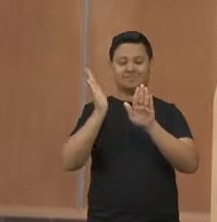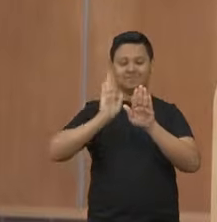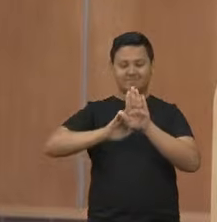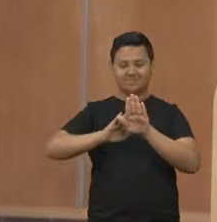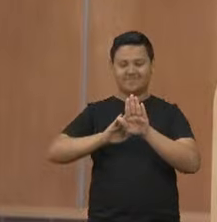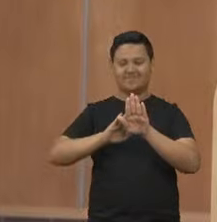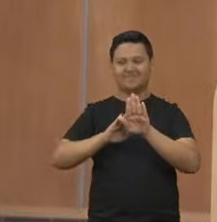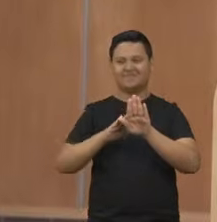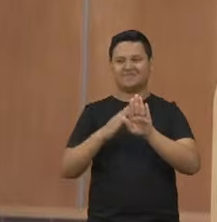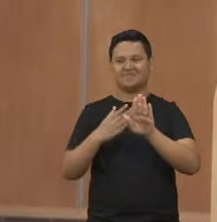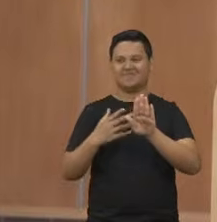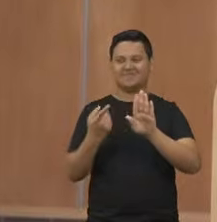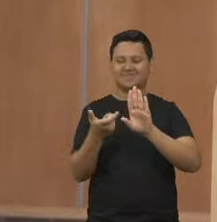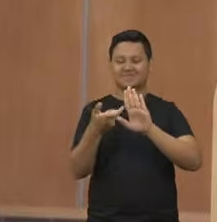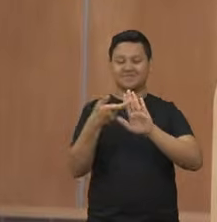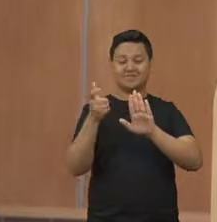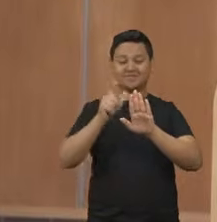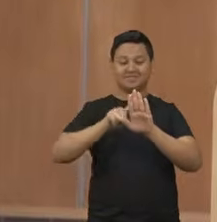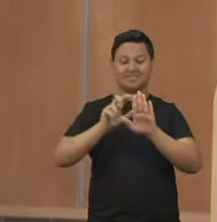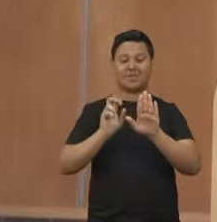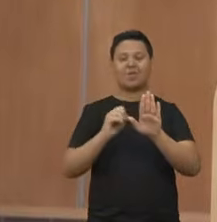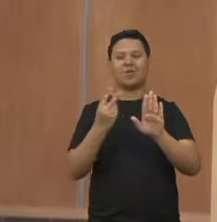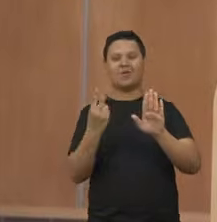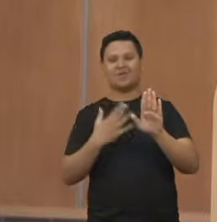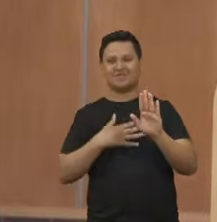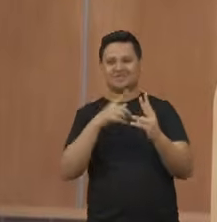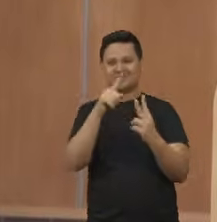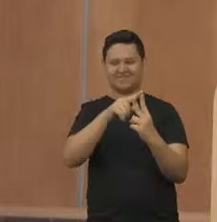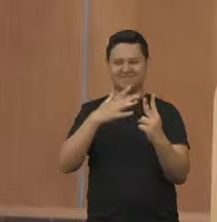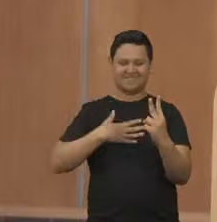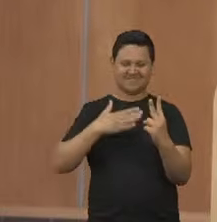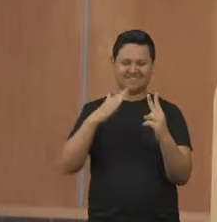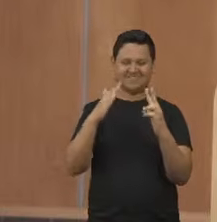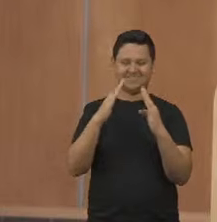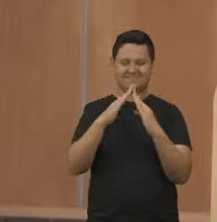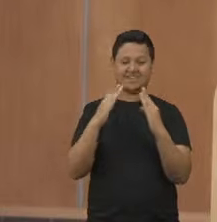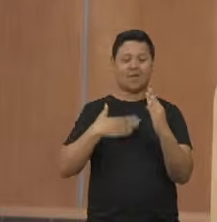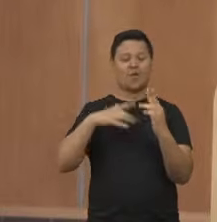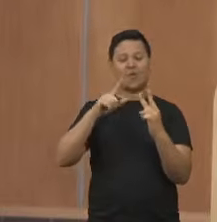não pega e vai embora morar com Deus e não pega a casa para morar.